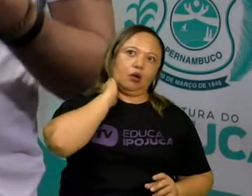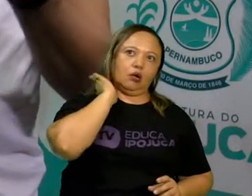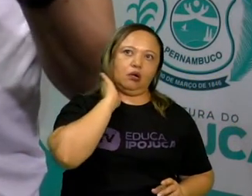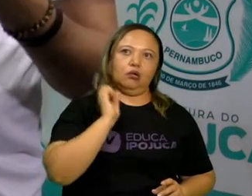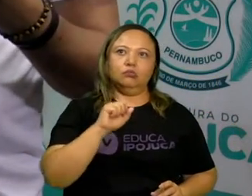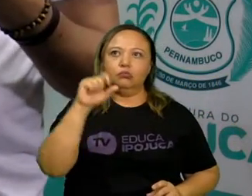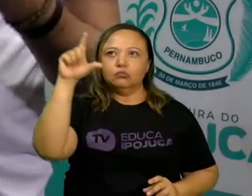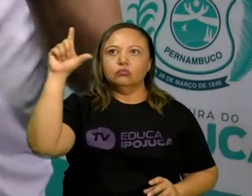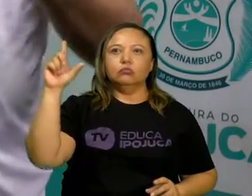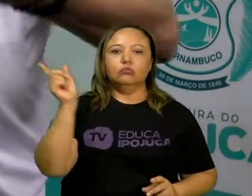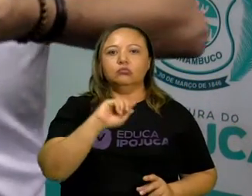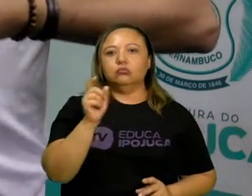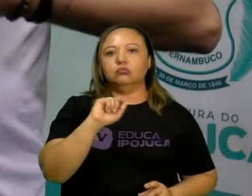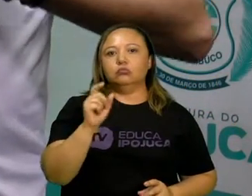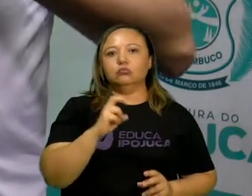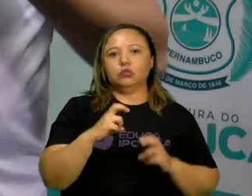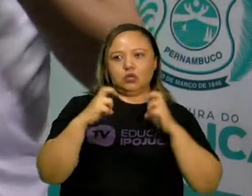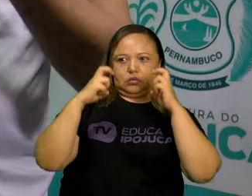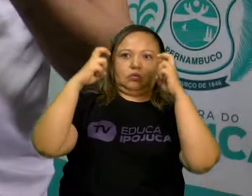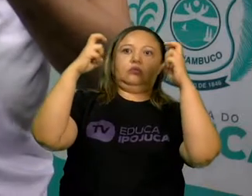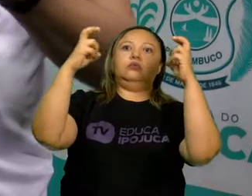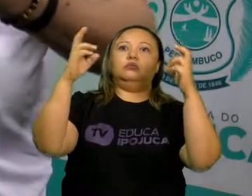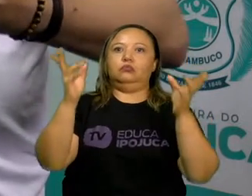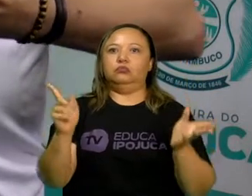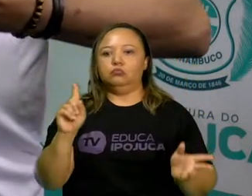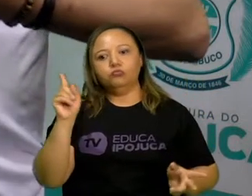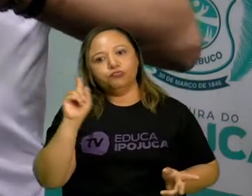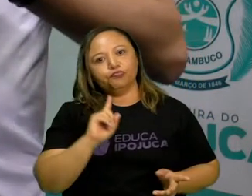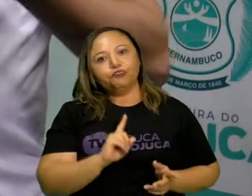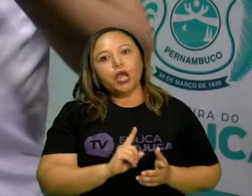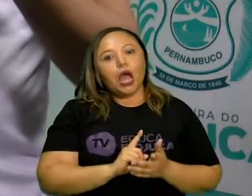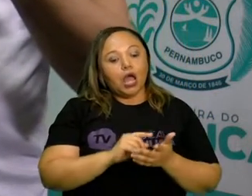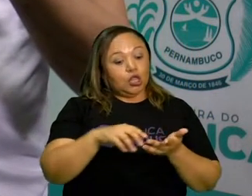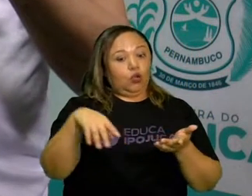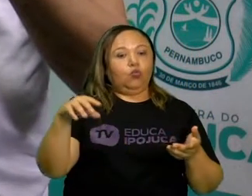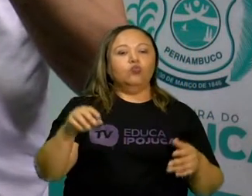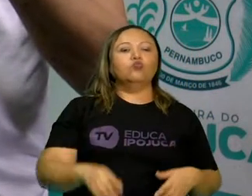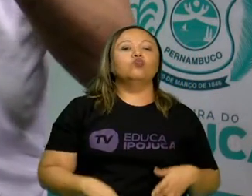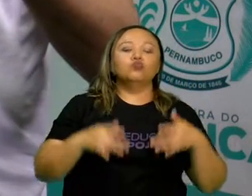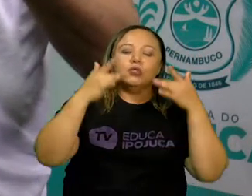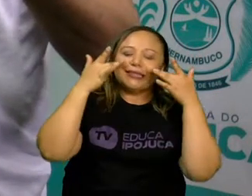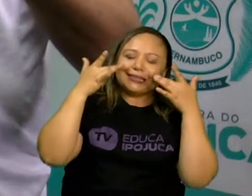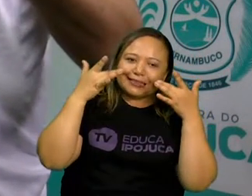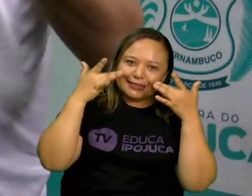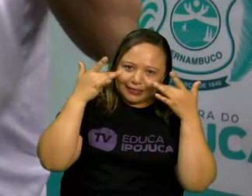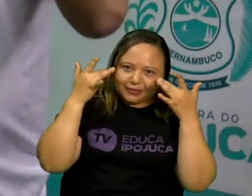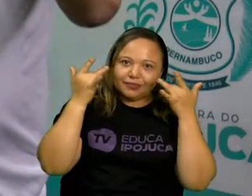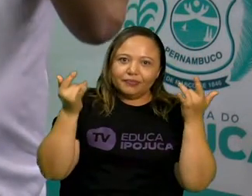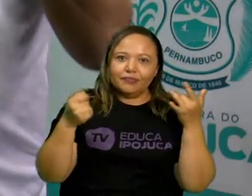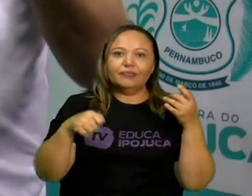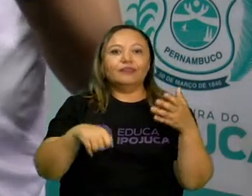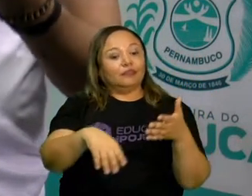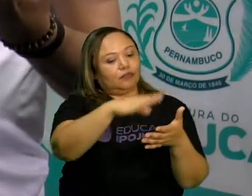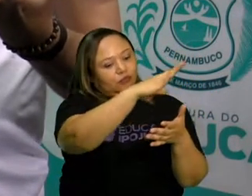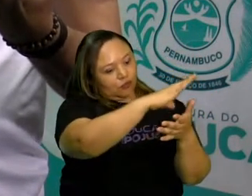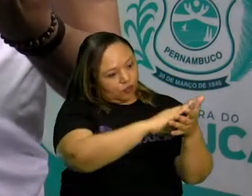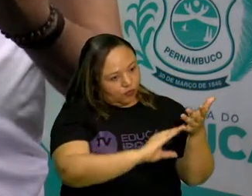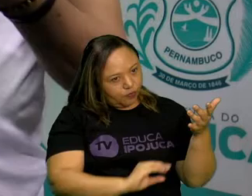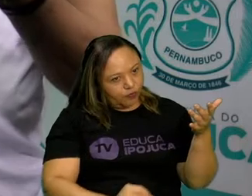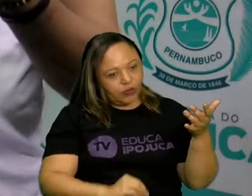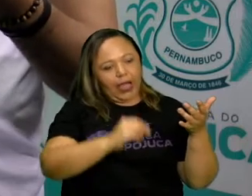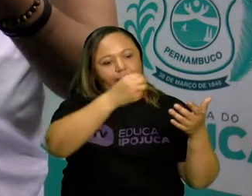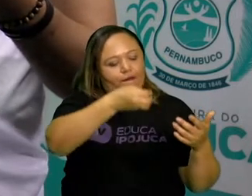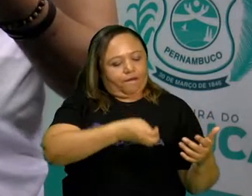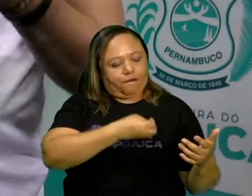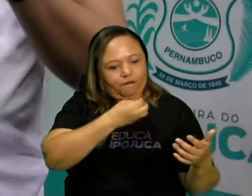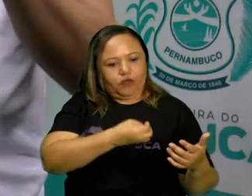falando. Então, o teatro realista, ele é real, ele é natural, então, e ele é verdadeiro.